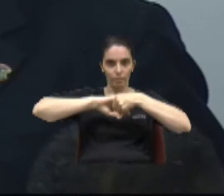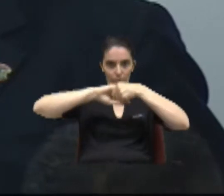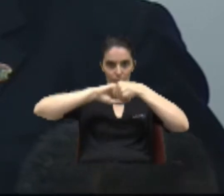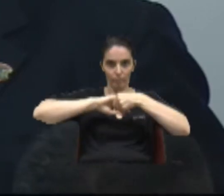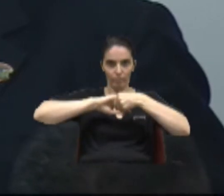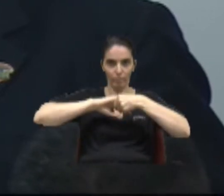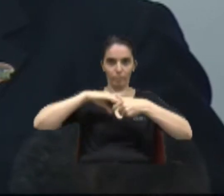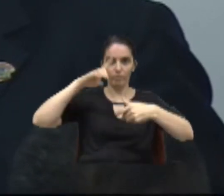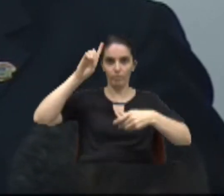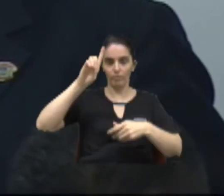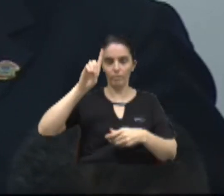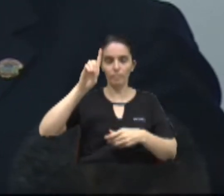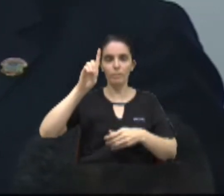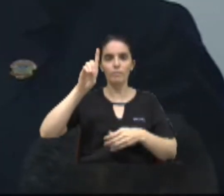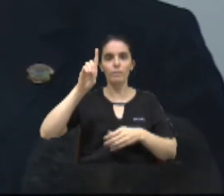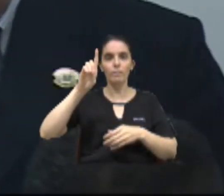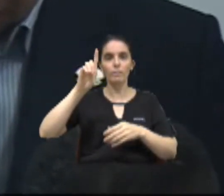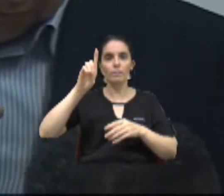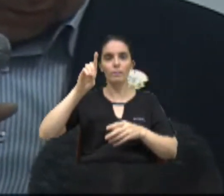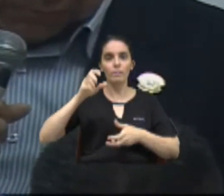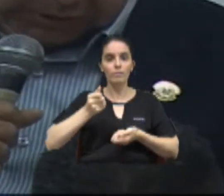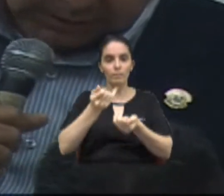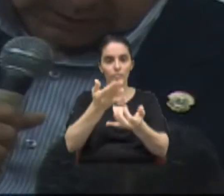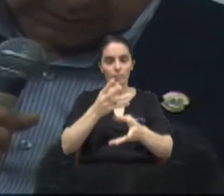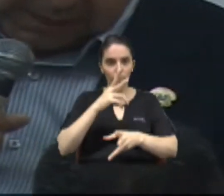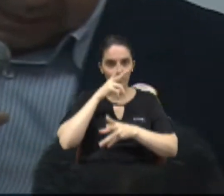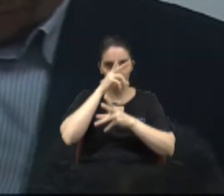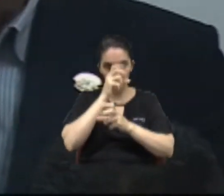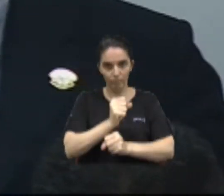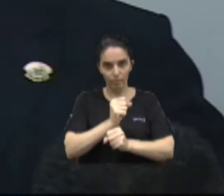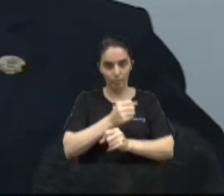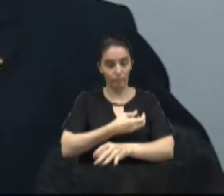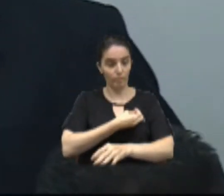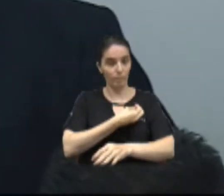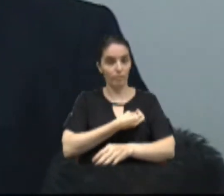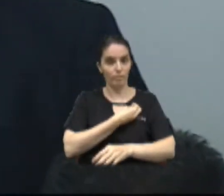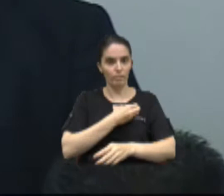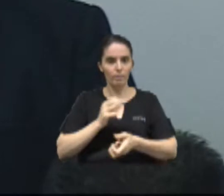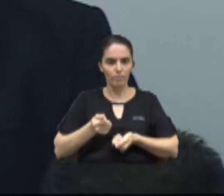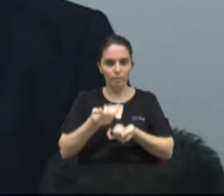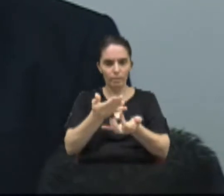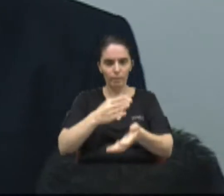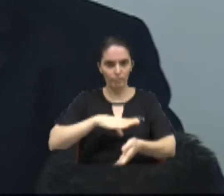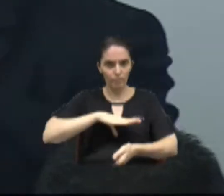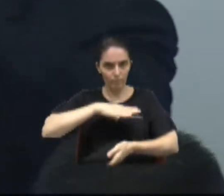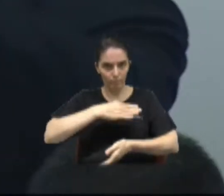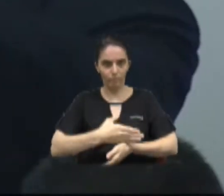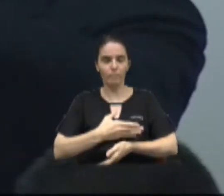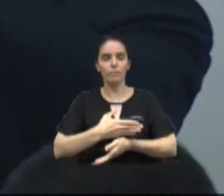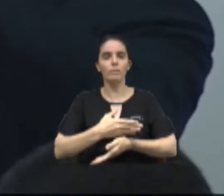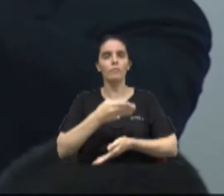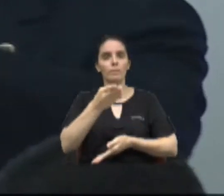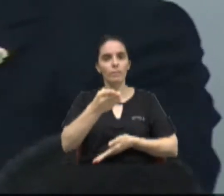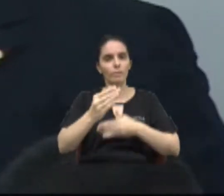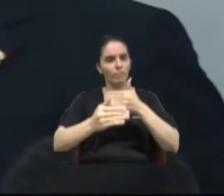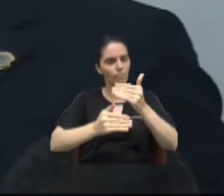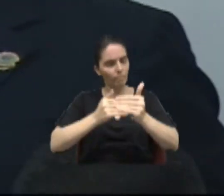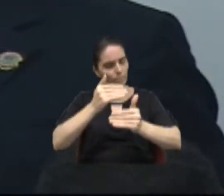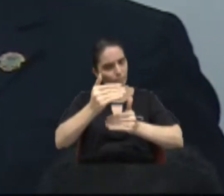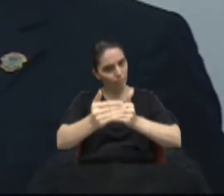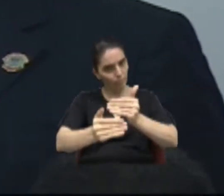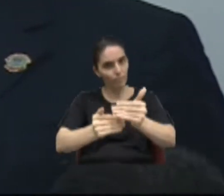Deus possa fortalecer a vida de vocês, dar coragem para vocês